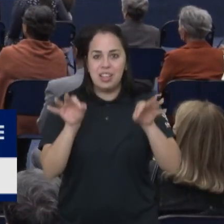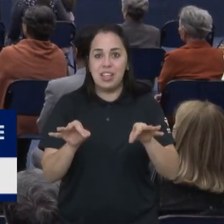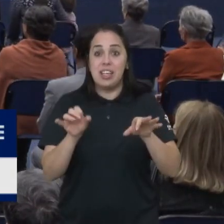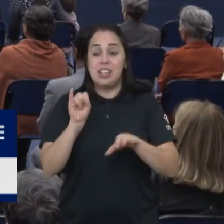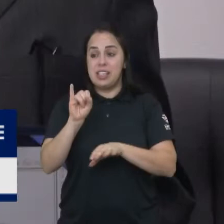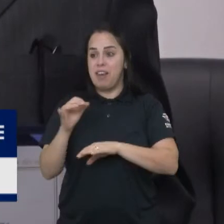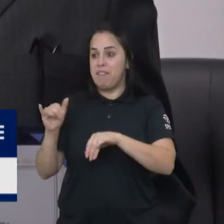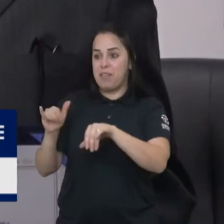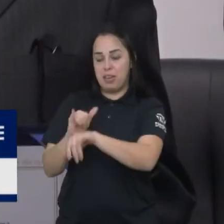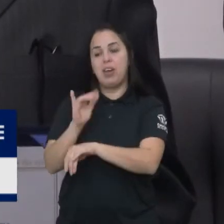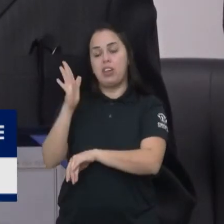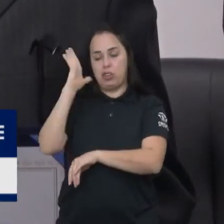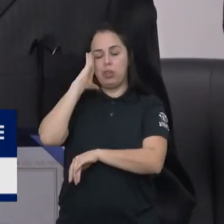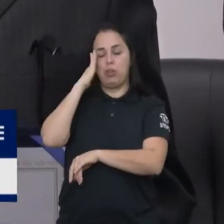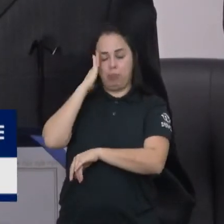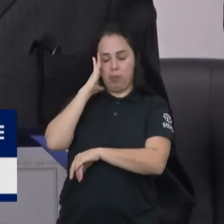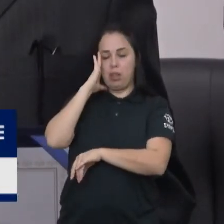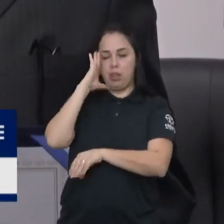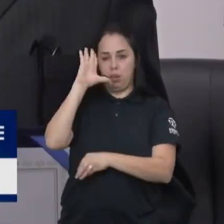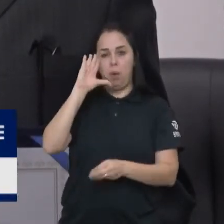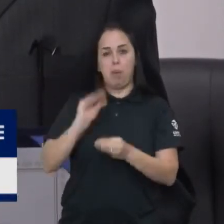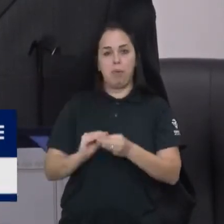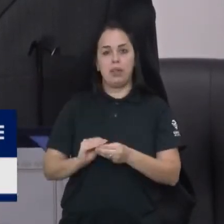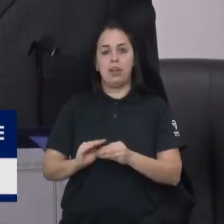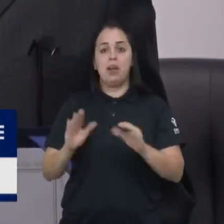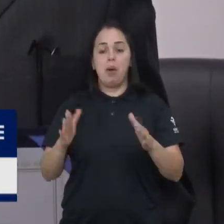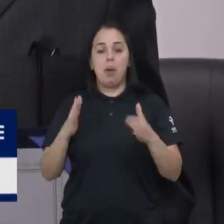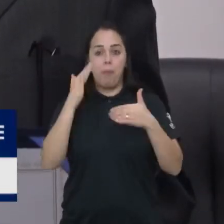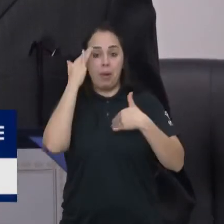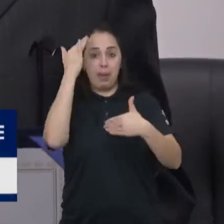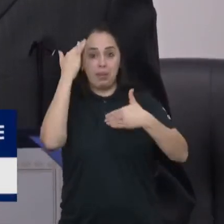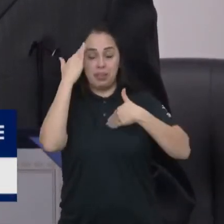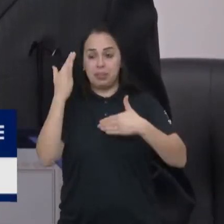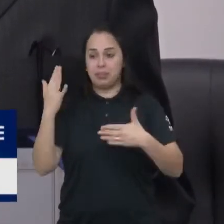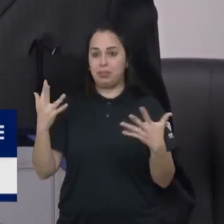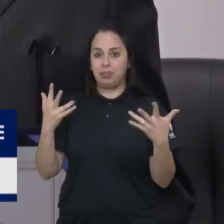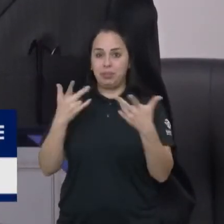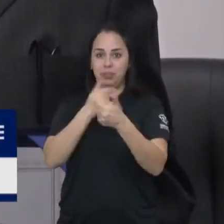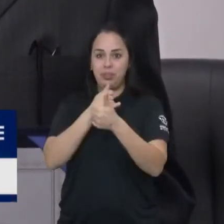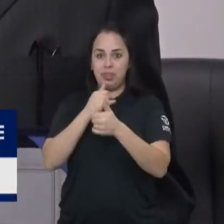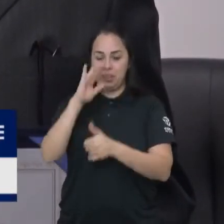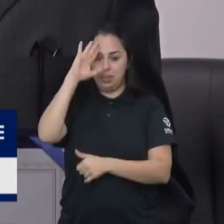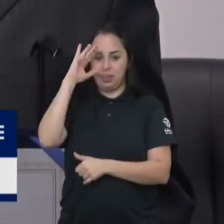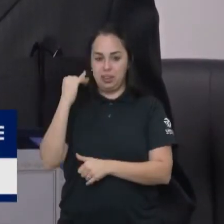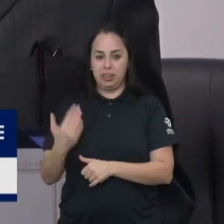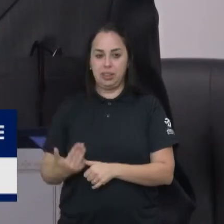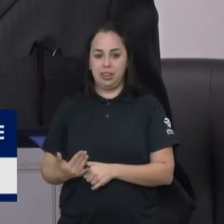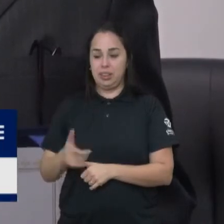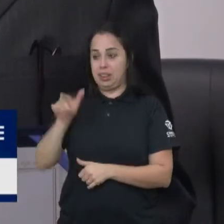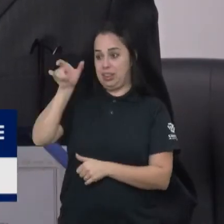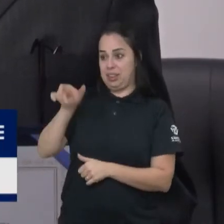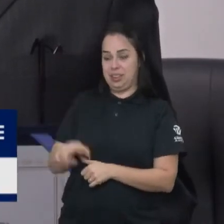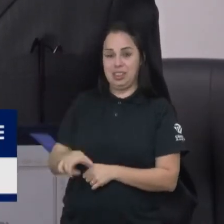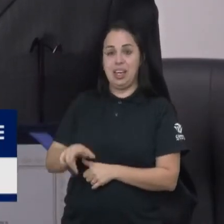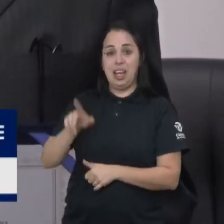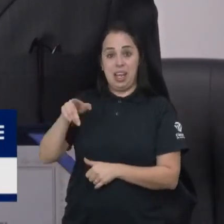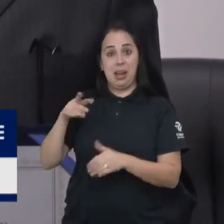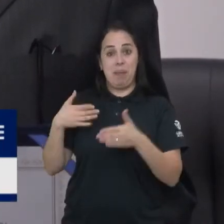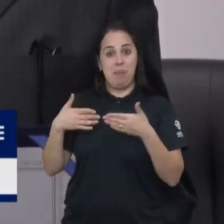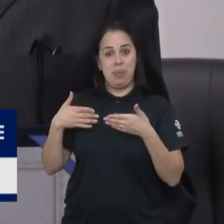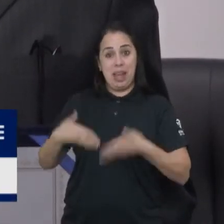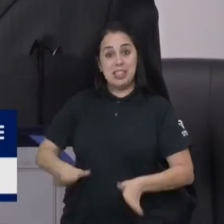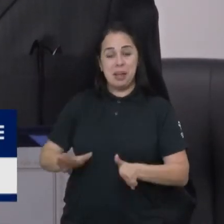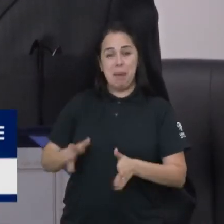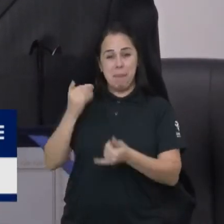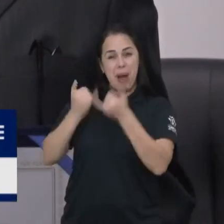vir, a gente sabe. Obrigada por essa linda homenagem. Ricardo, para mim, é um joseense.